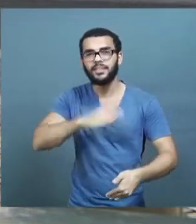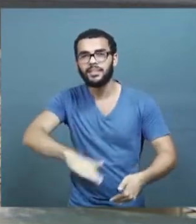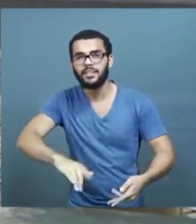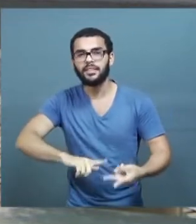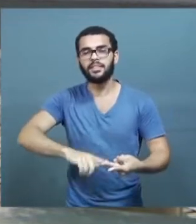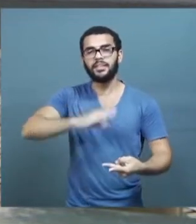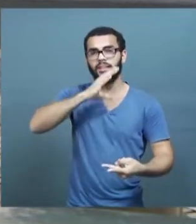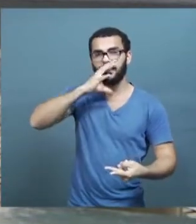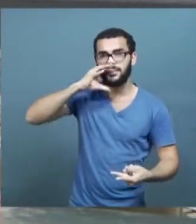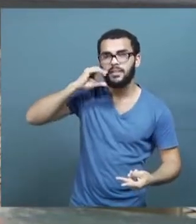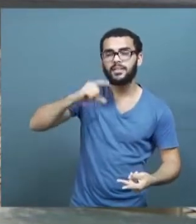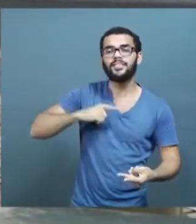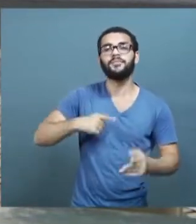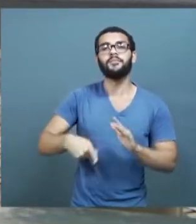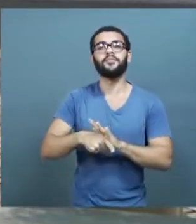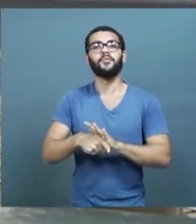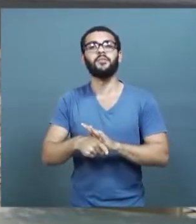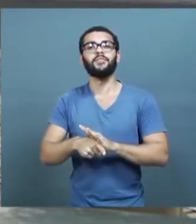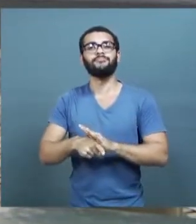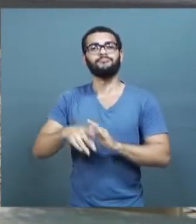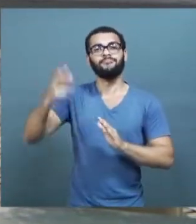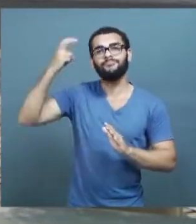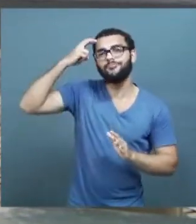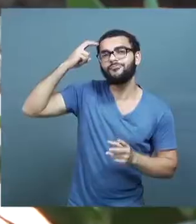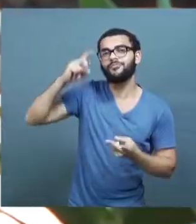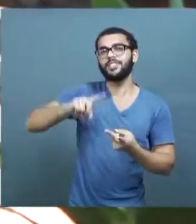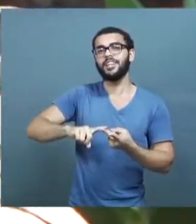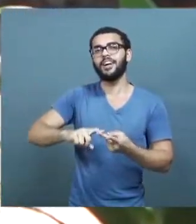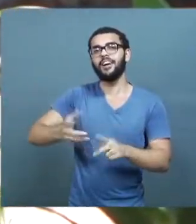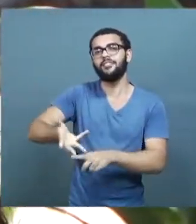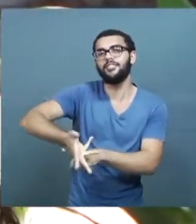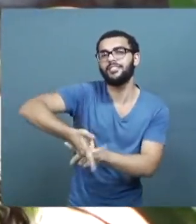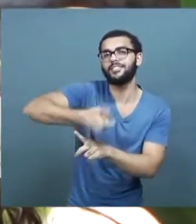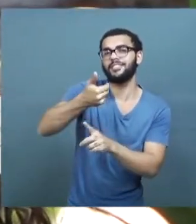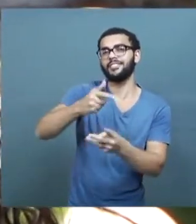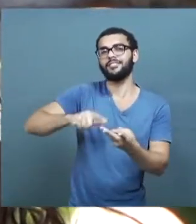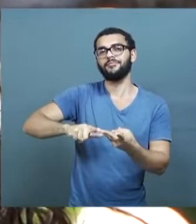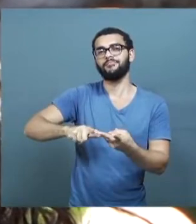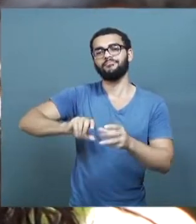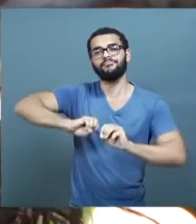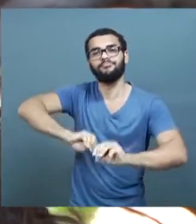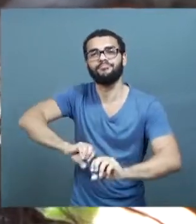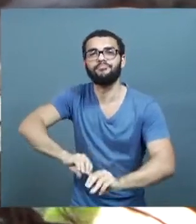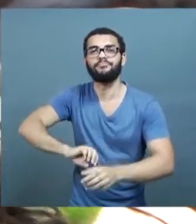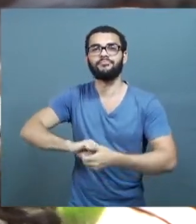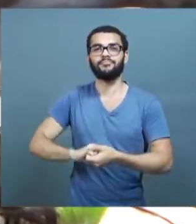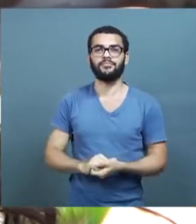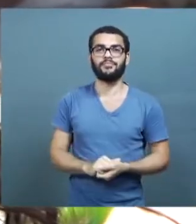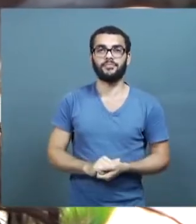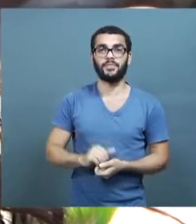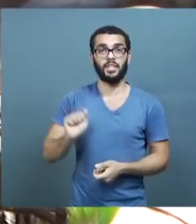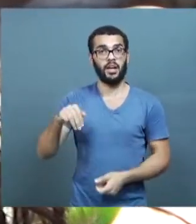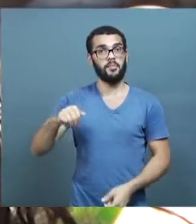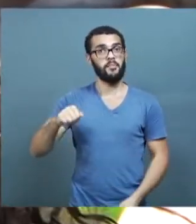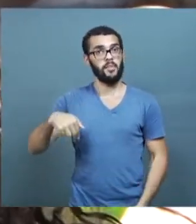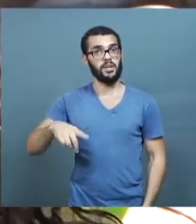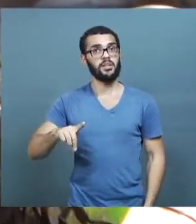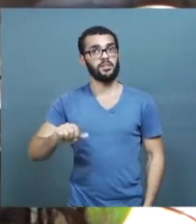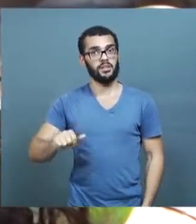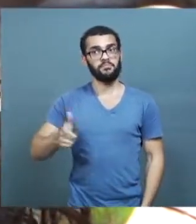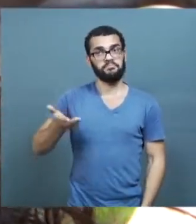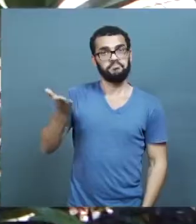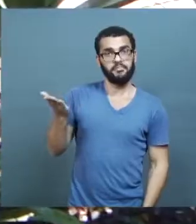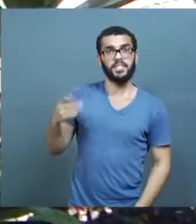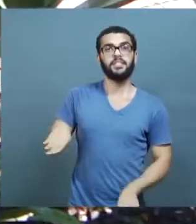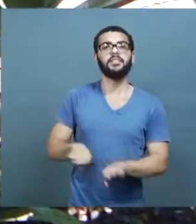cunho cultural, educativo, artístico, né? Amanda de Souza também faz parte do CVU. E explica que as